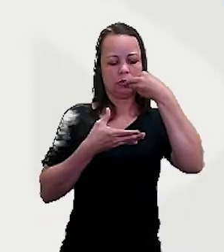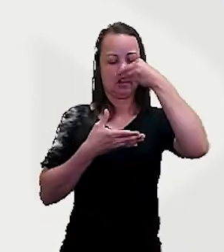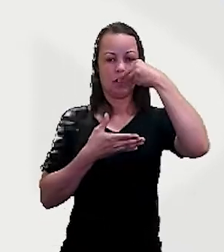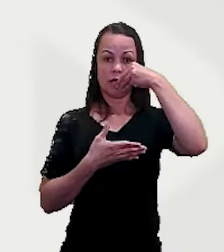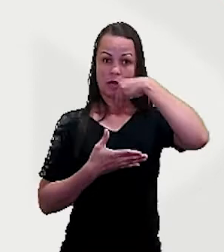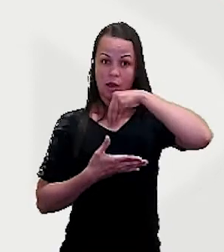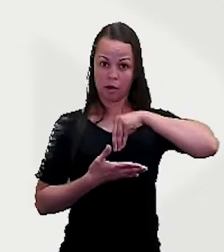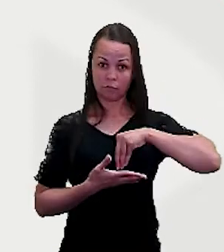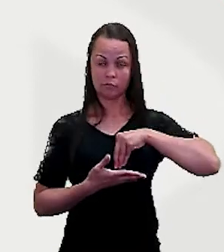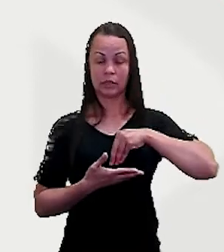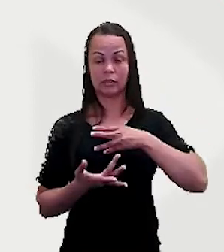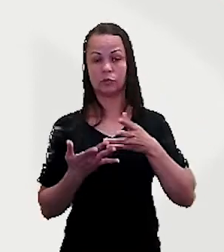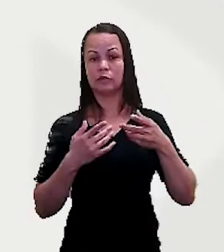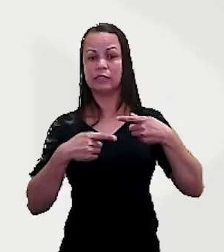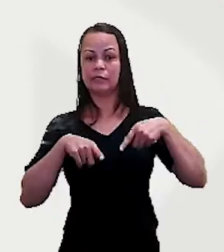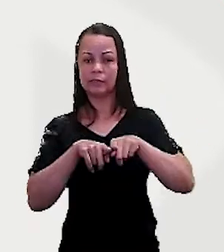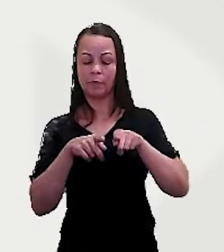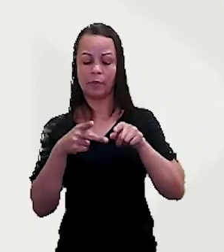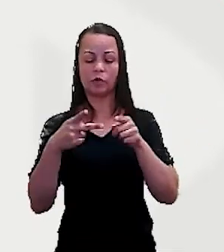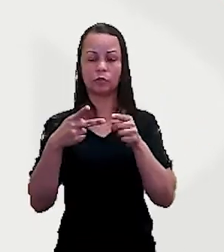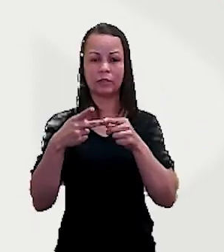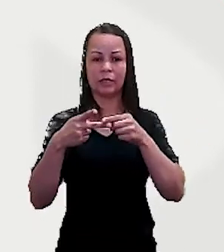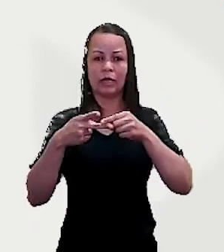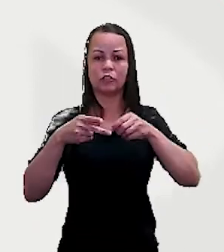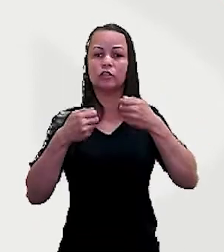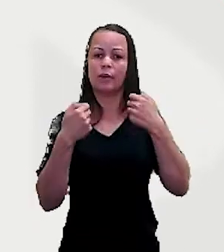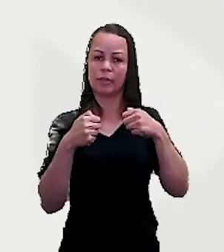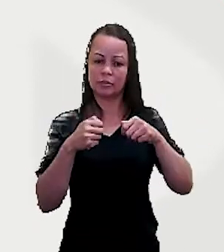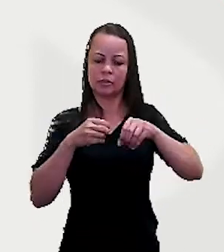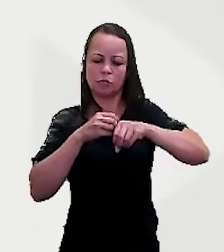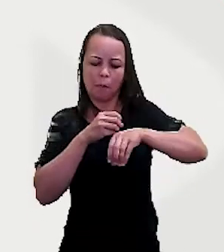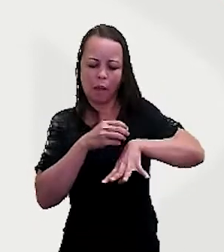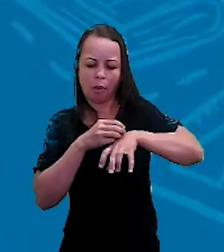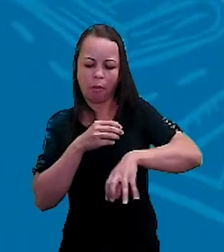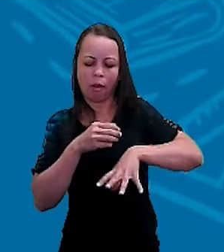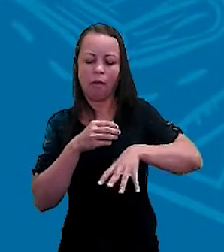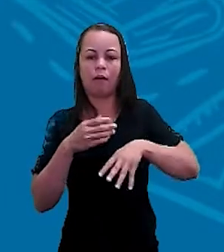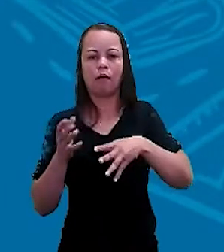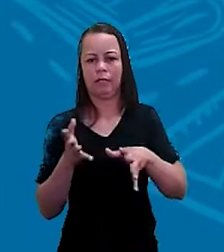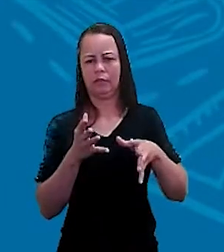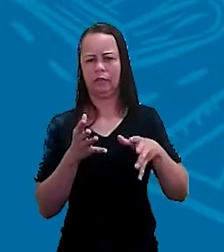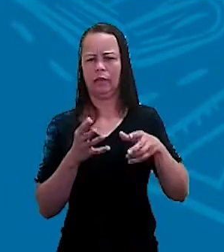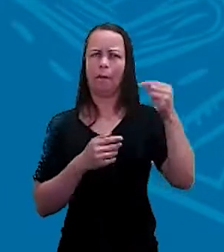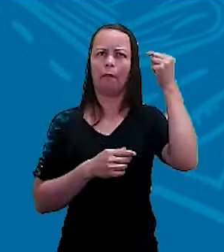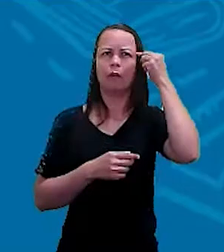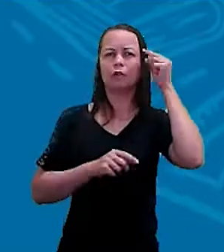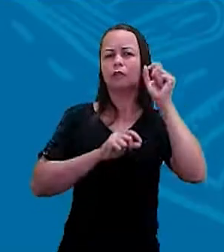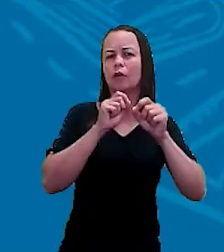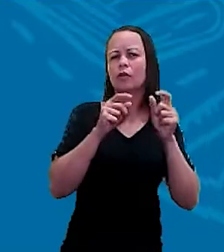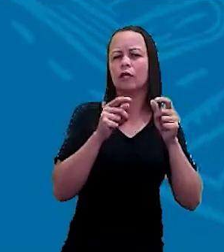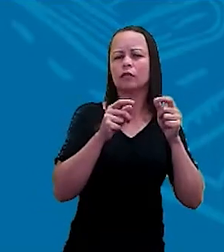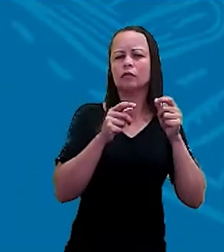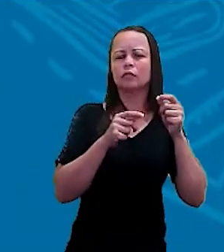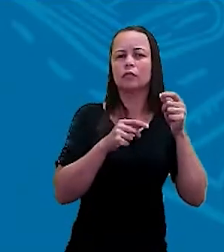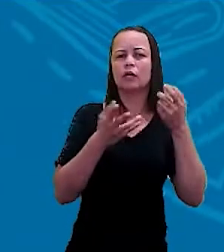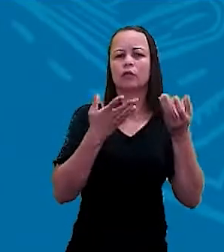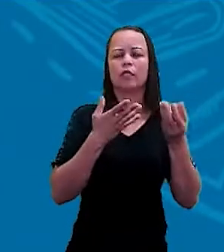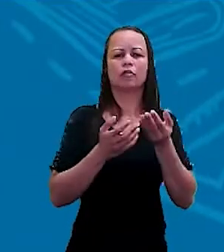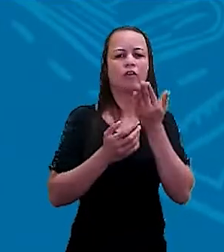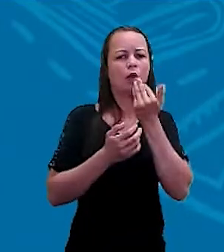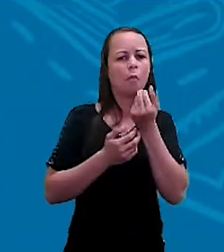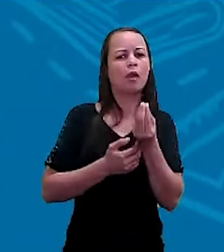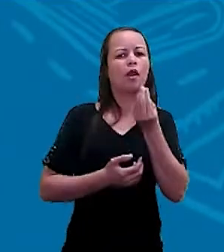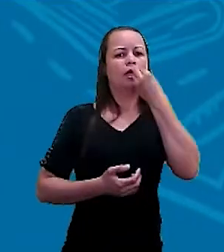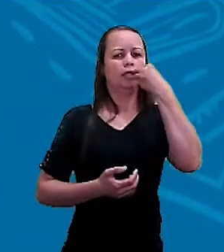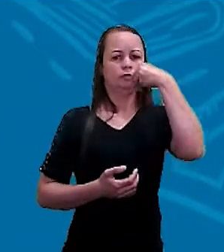e aquilo que os materiais que iremos eliminar. Então, pensou em sistema digestório, pensou naquilo que a gente vai ingerir